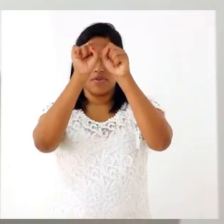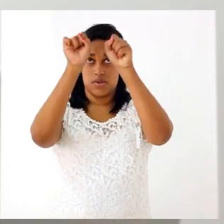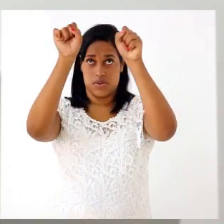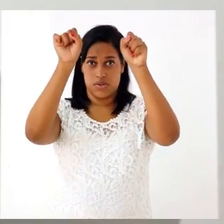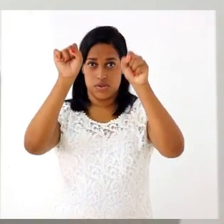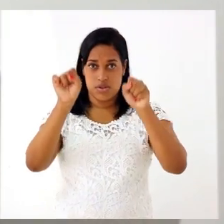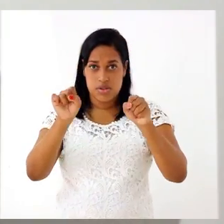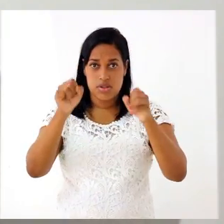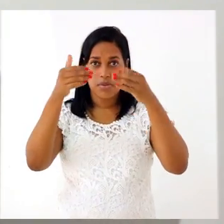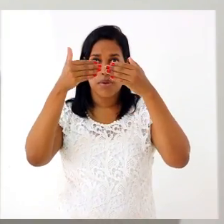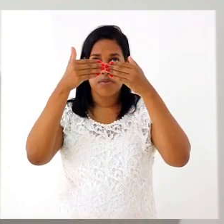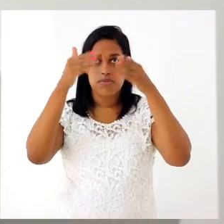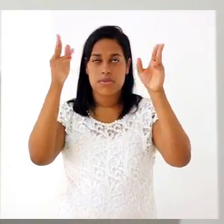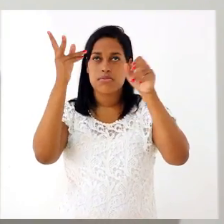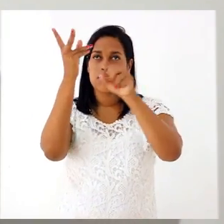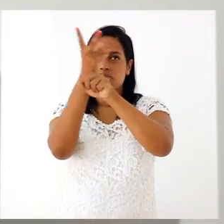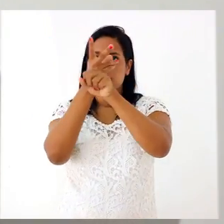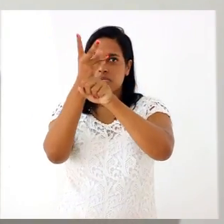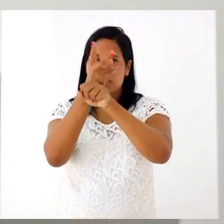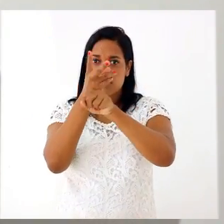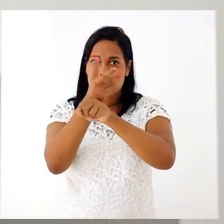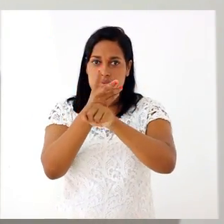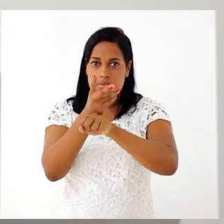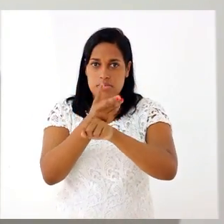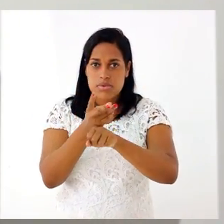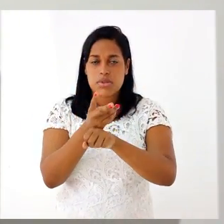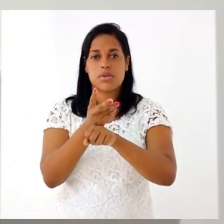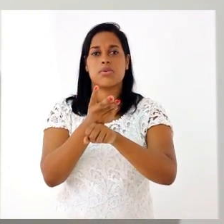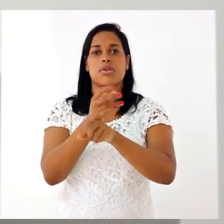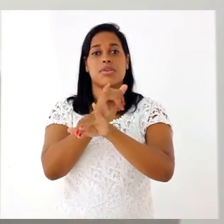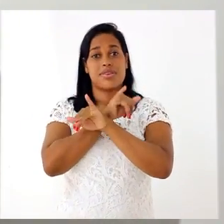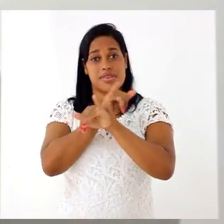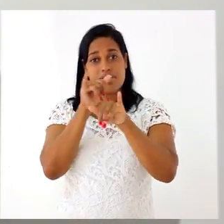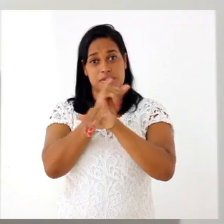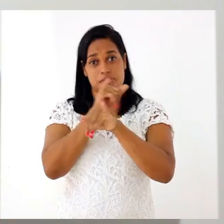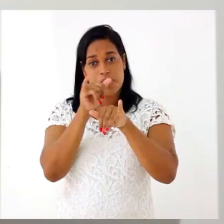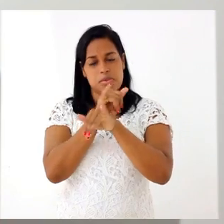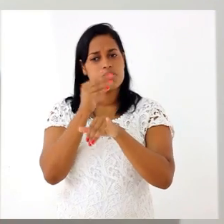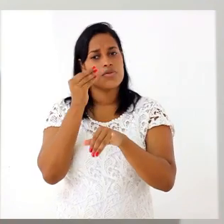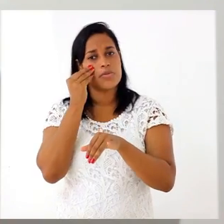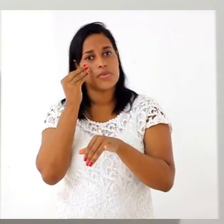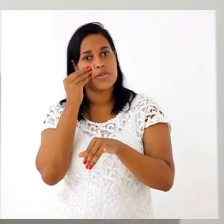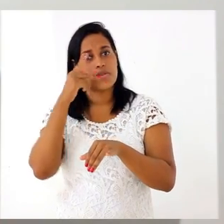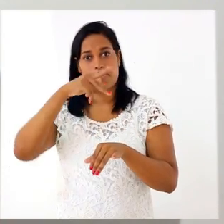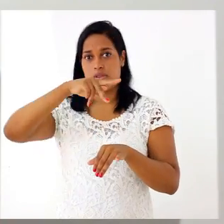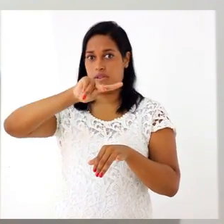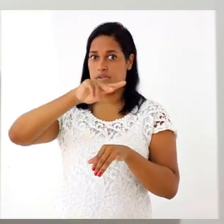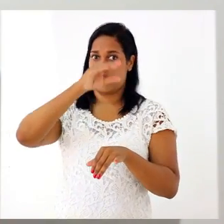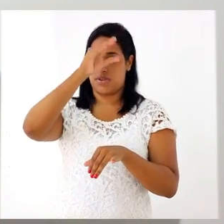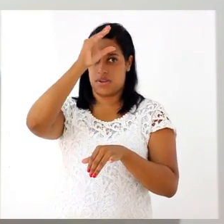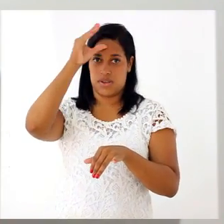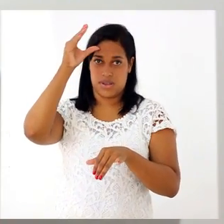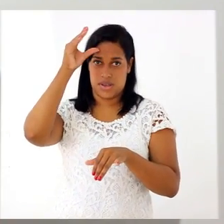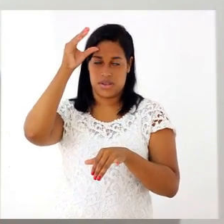sistema e vai procurar pelos dados específicos de você cliente.